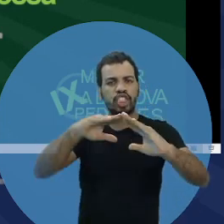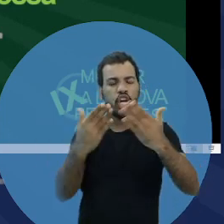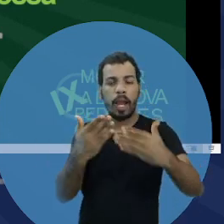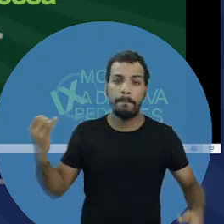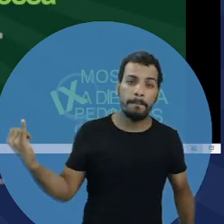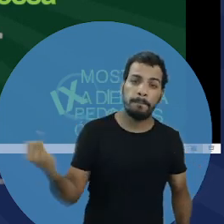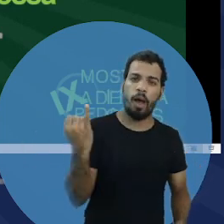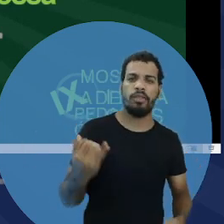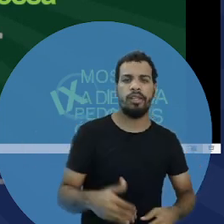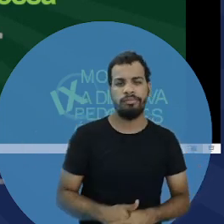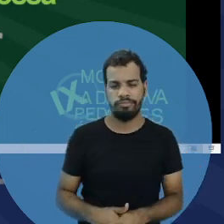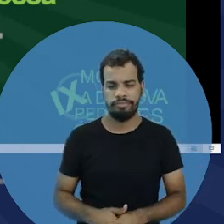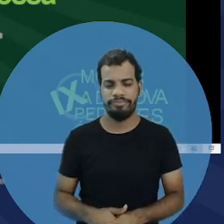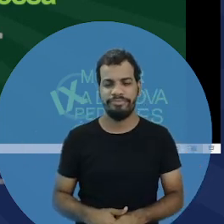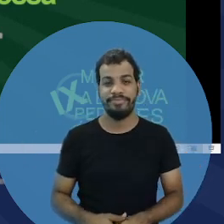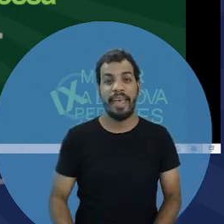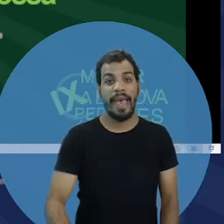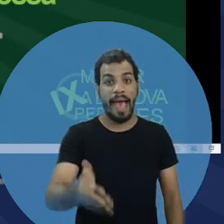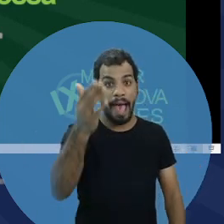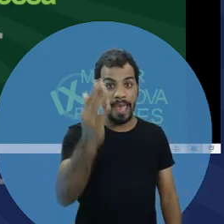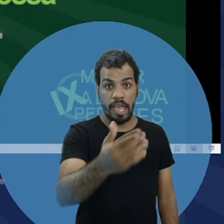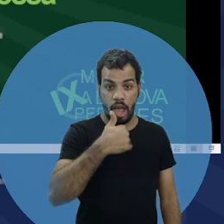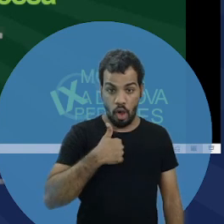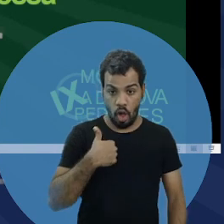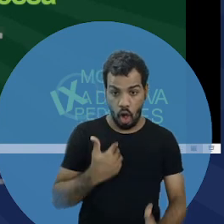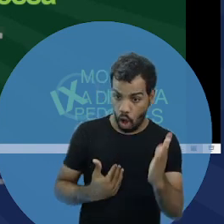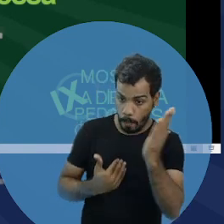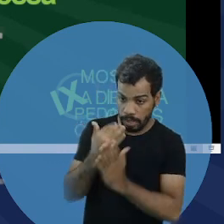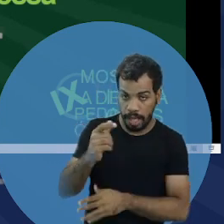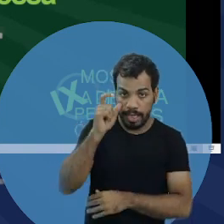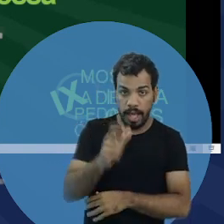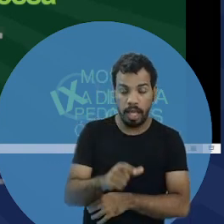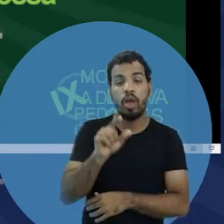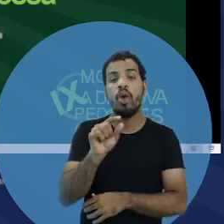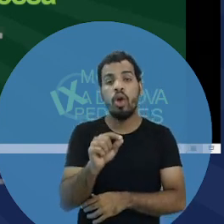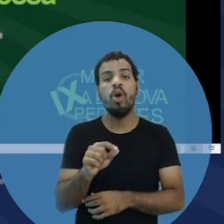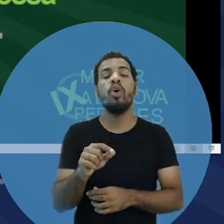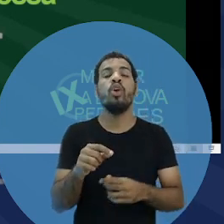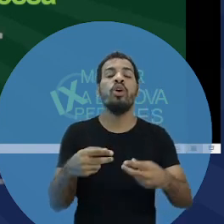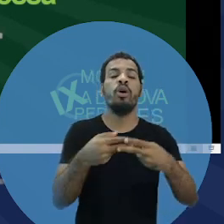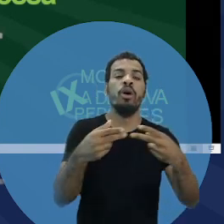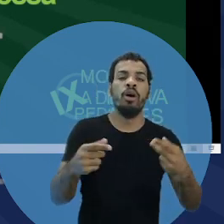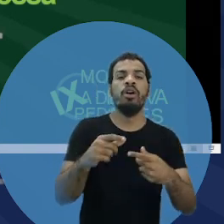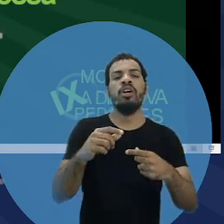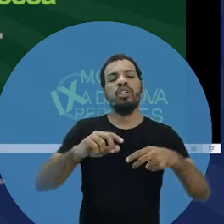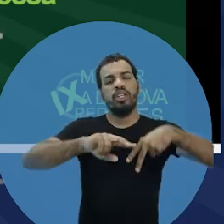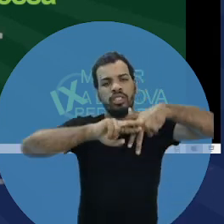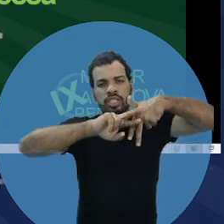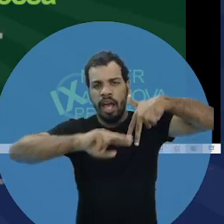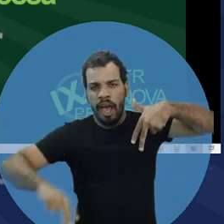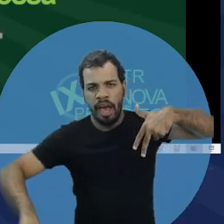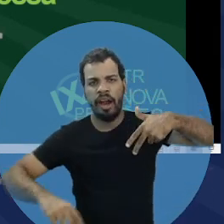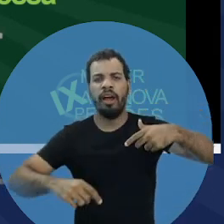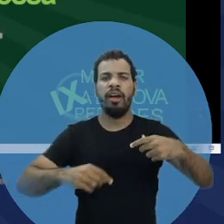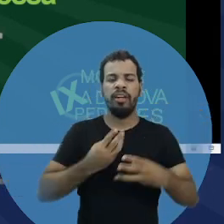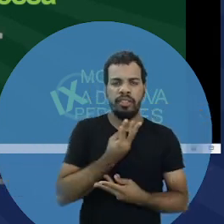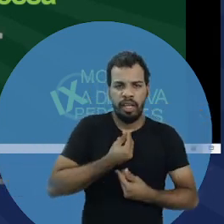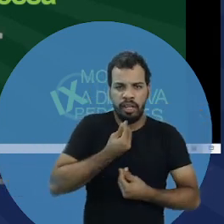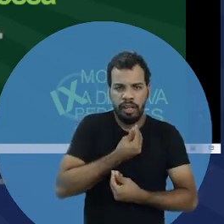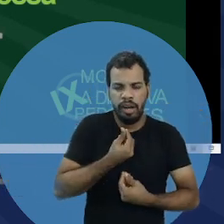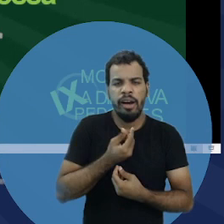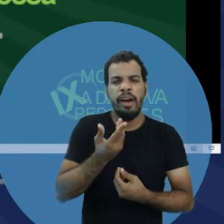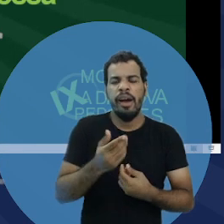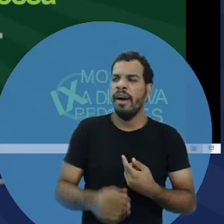aí eu comecei a me interessar por questões ligadas a gênero, sexualidade, por meio desse